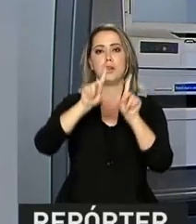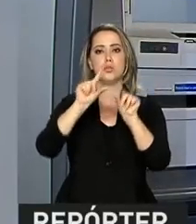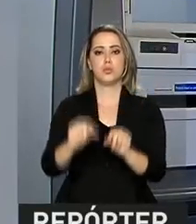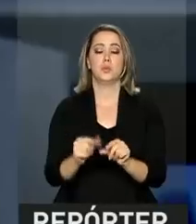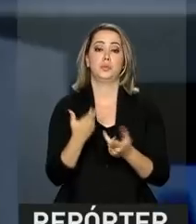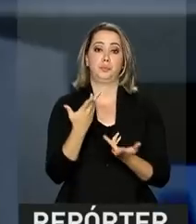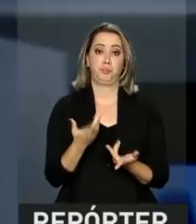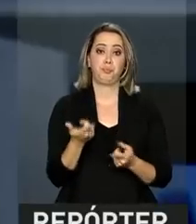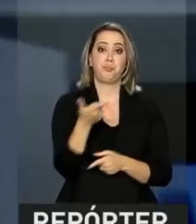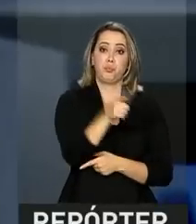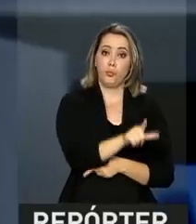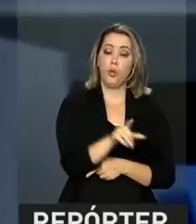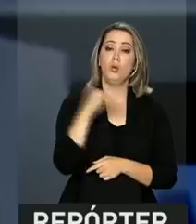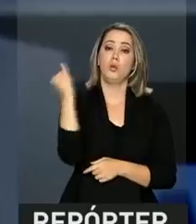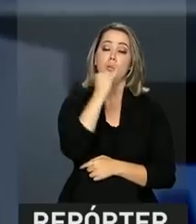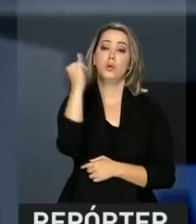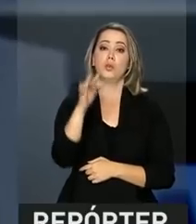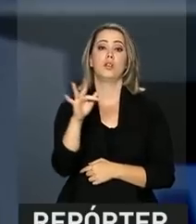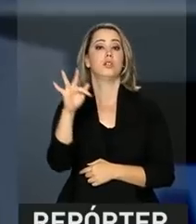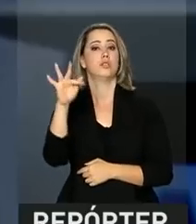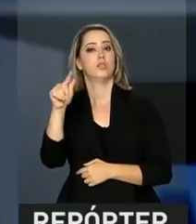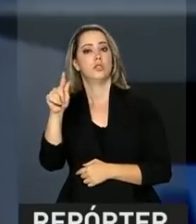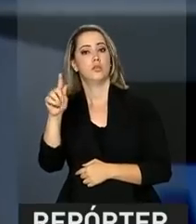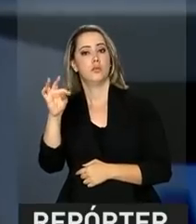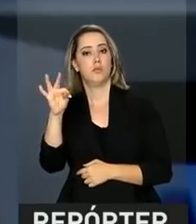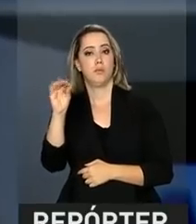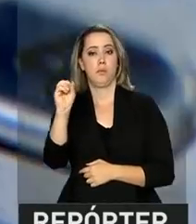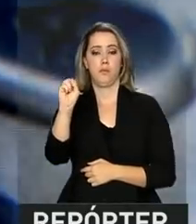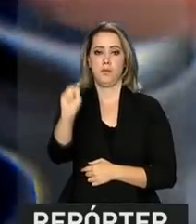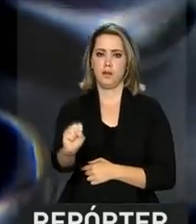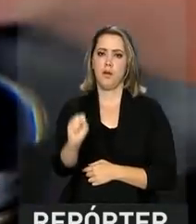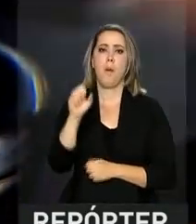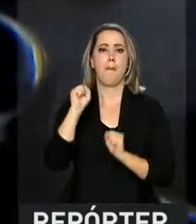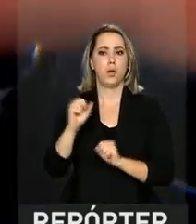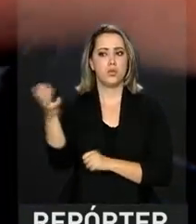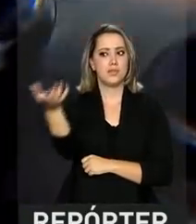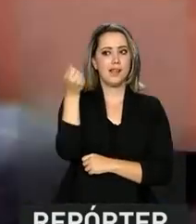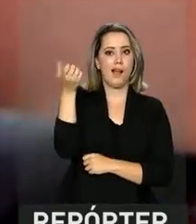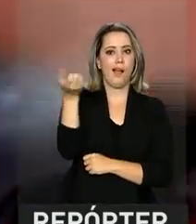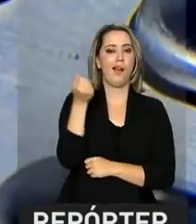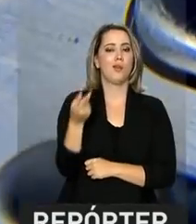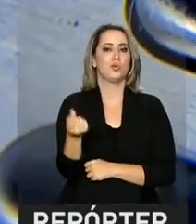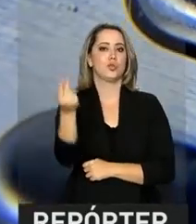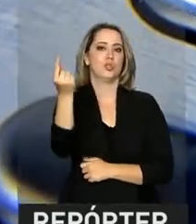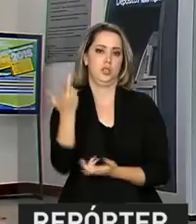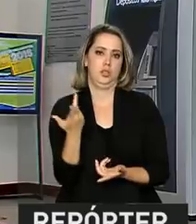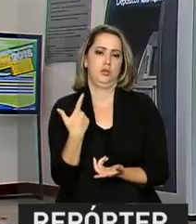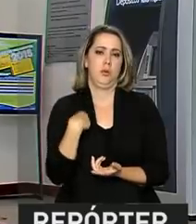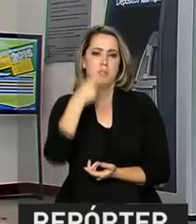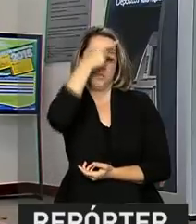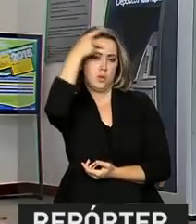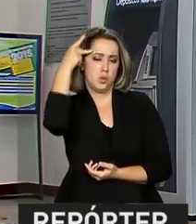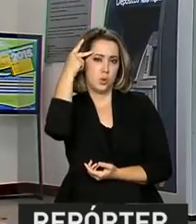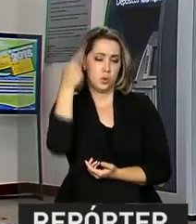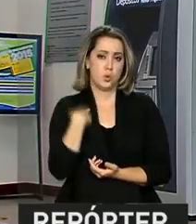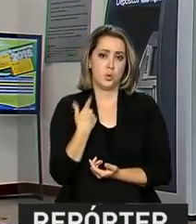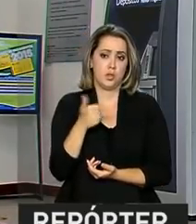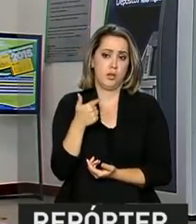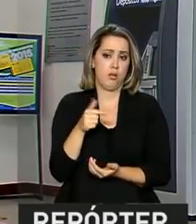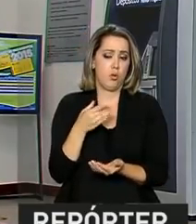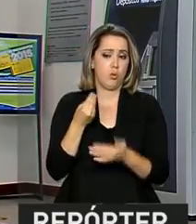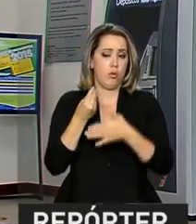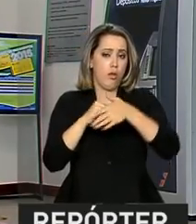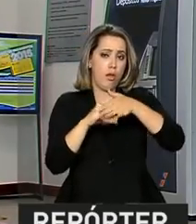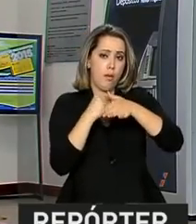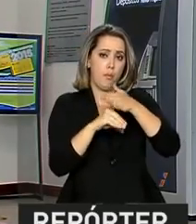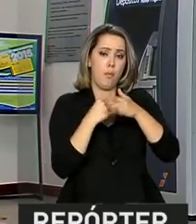inativas junto ao FGTS possam sacar os recursos. Contas inativas são aquelas que deixaram de receber depósitos, já